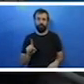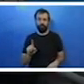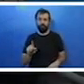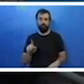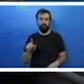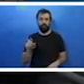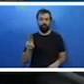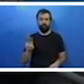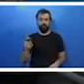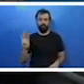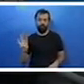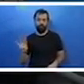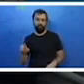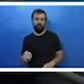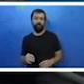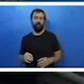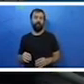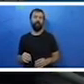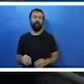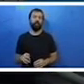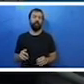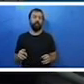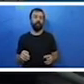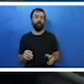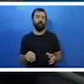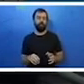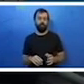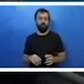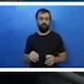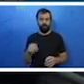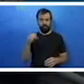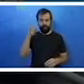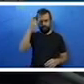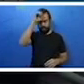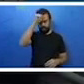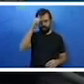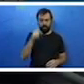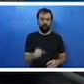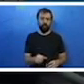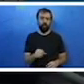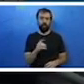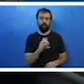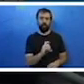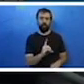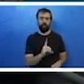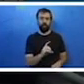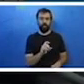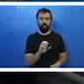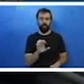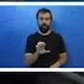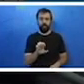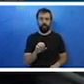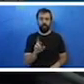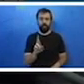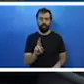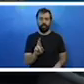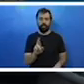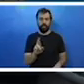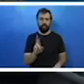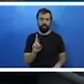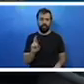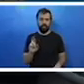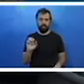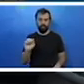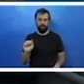vamos aprender sobre as derramas, que foram os impostos. Nós vamos explicar o que é, as causas e consequências da